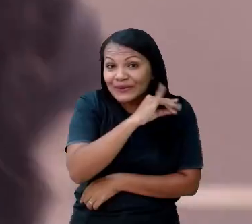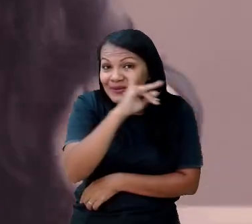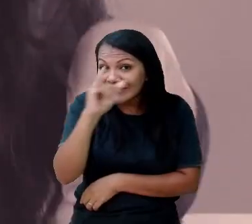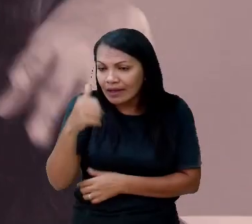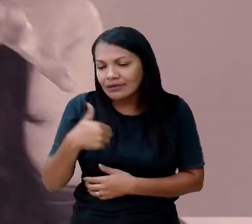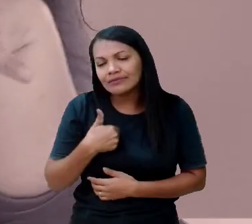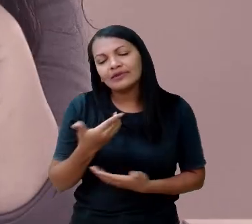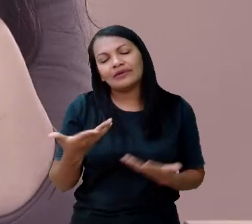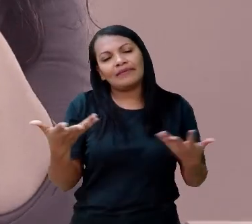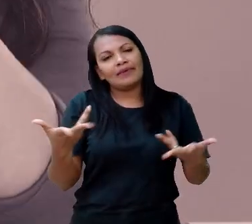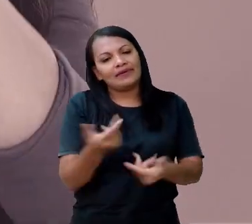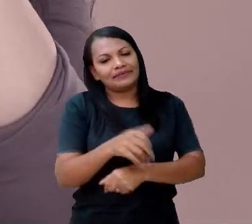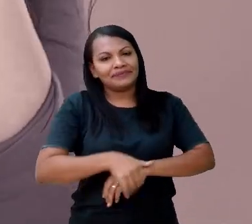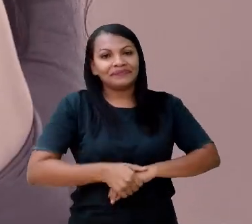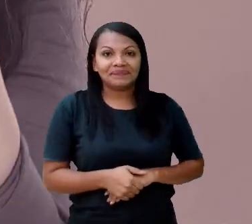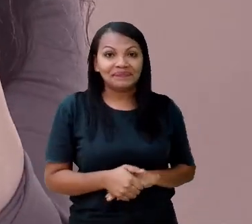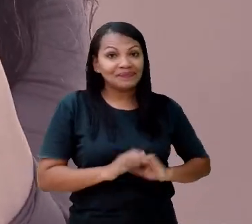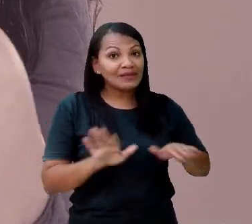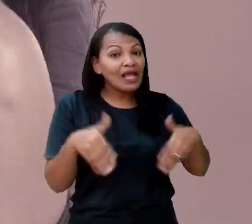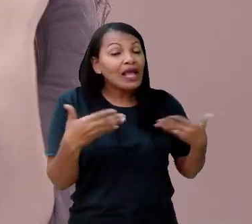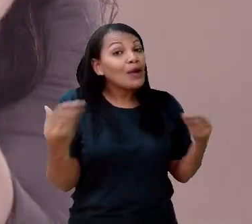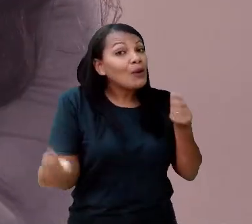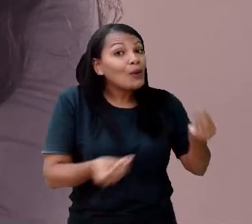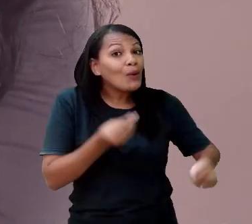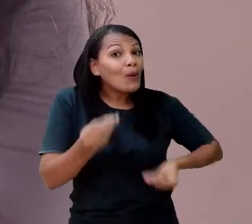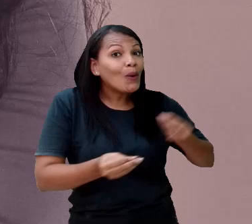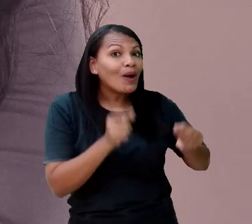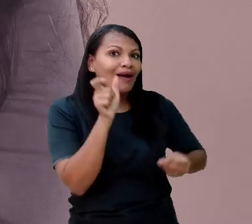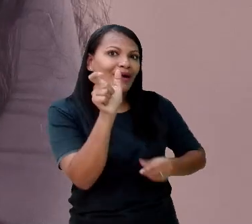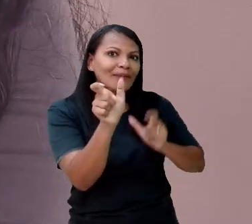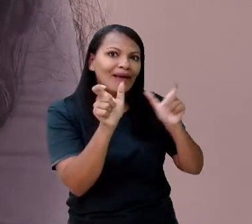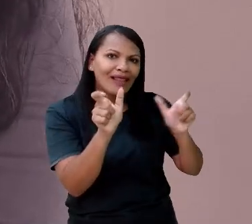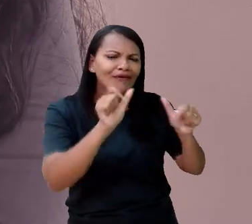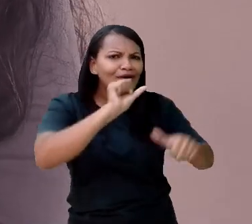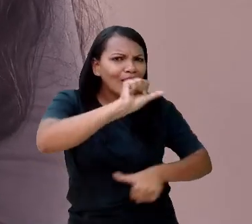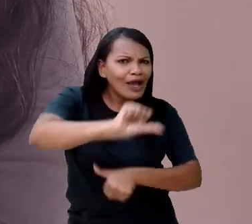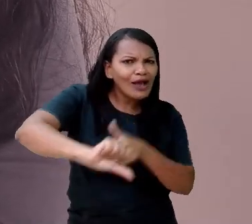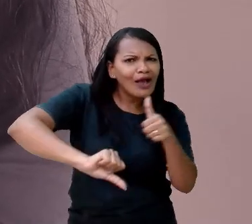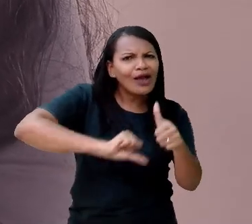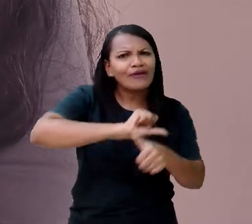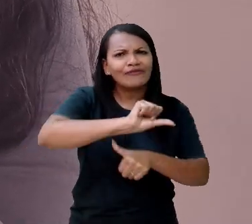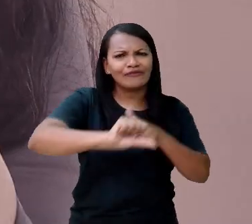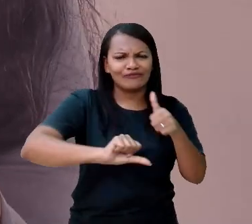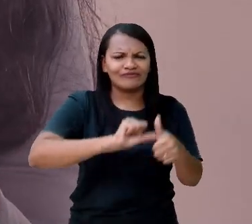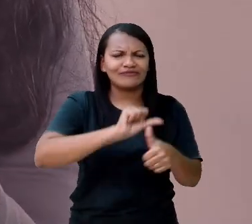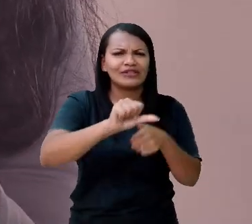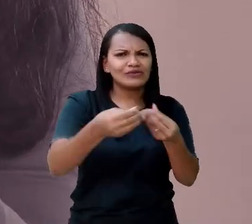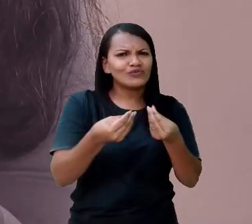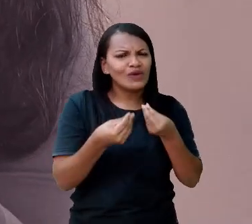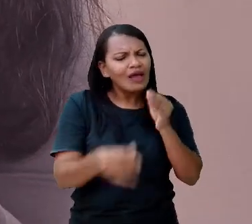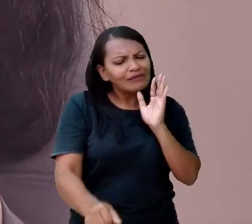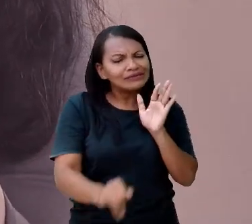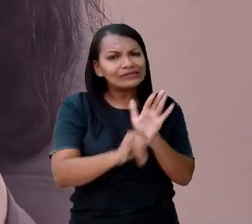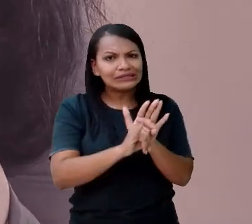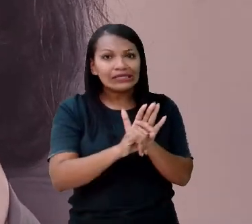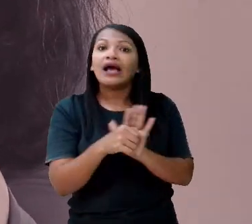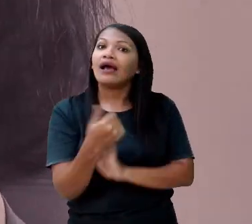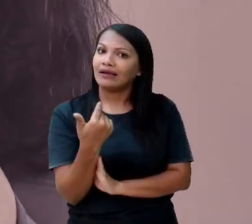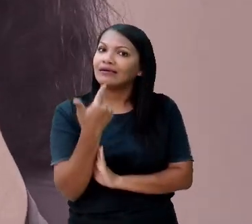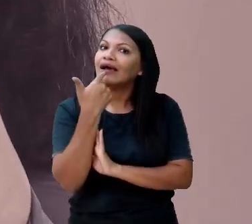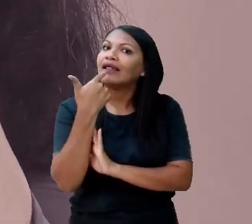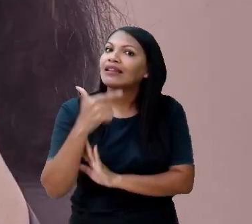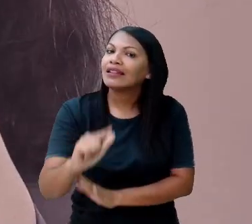Carla. Assim como as palavras moldam a nossa identidade, a língua é